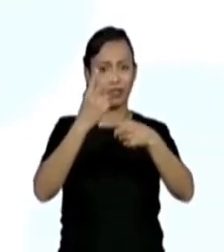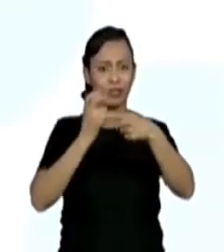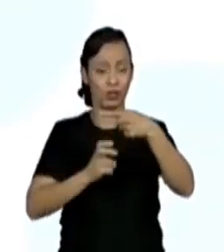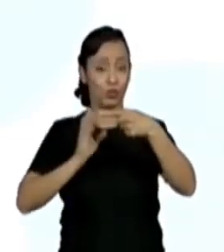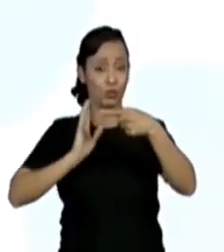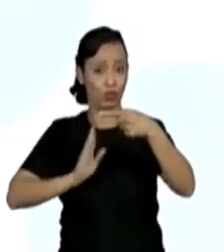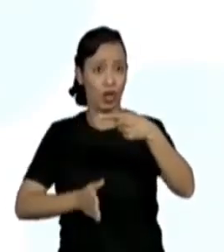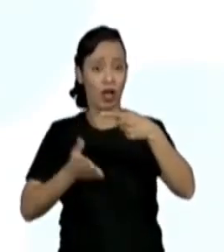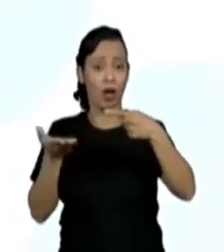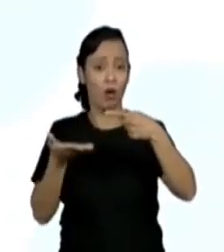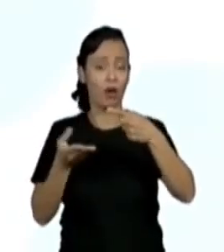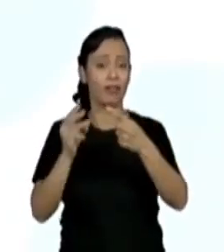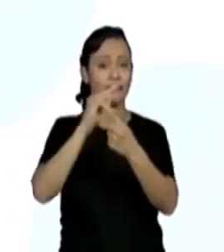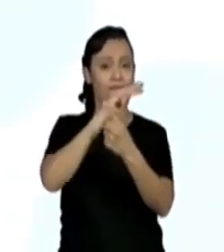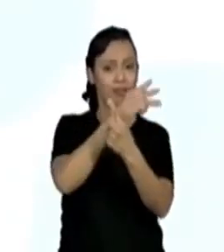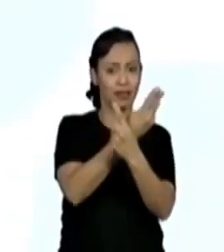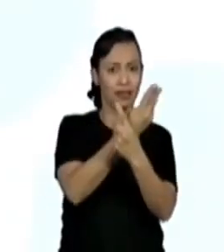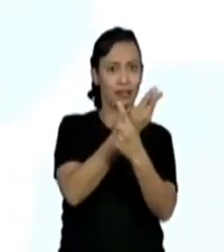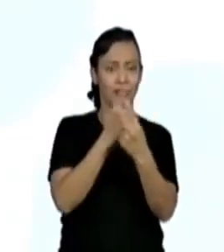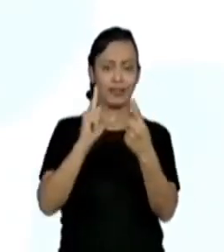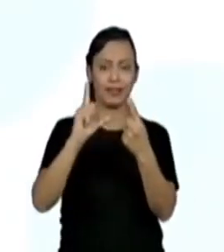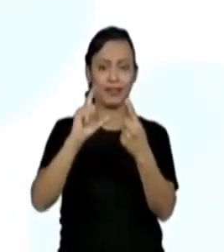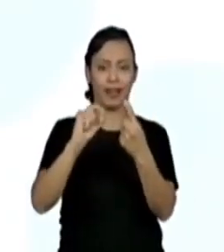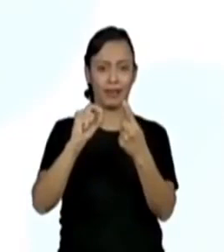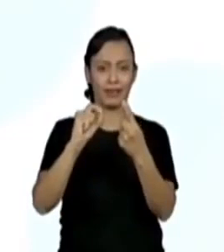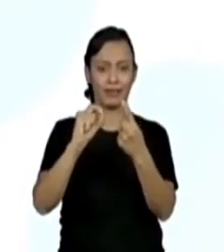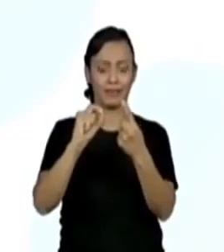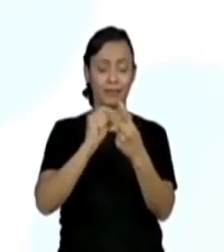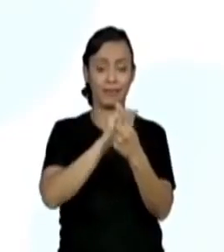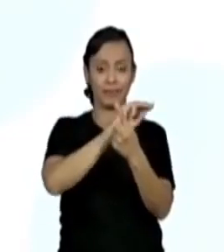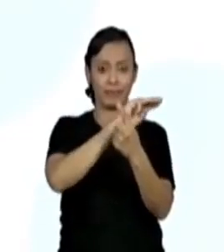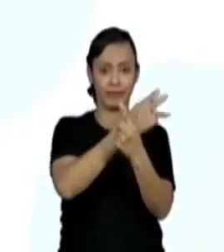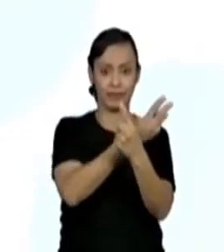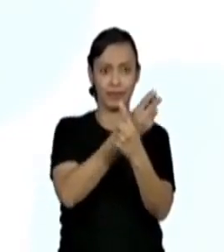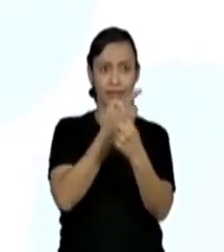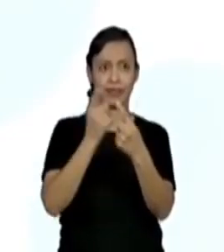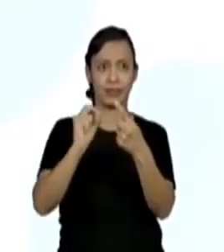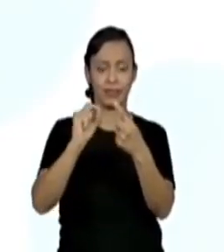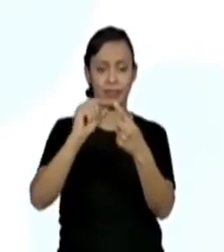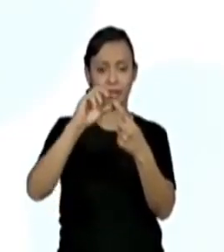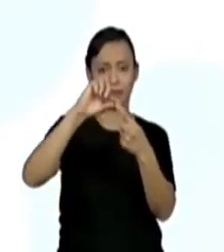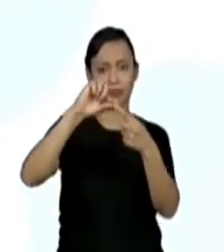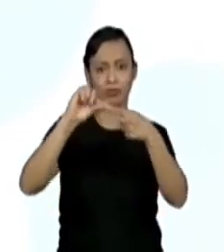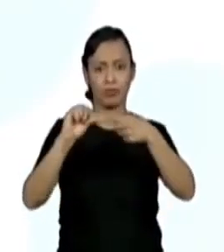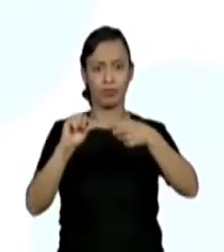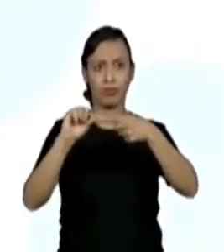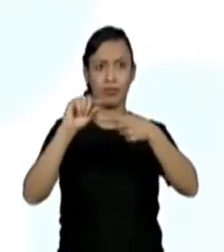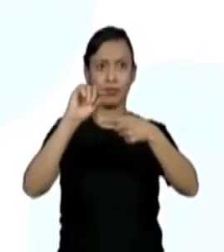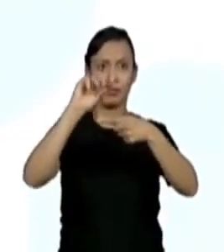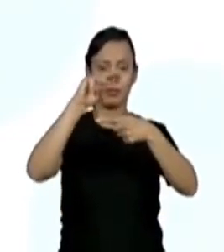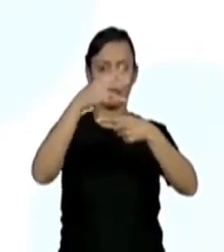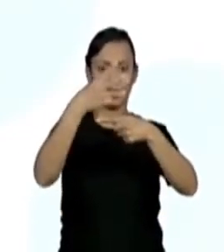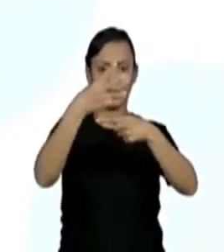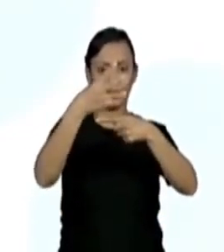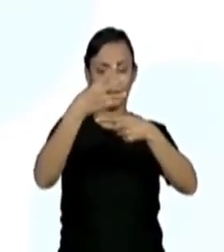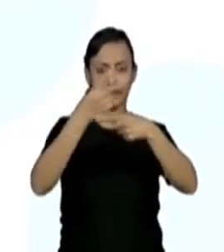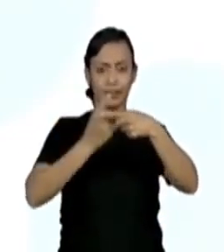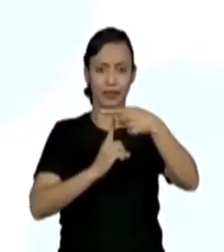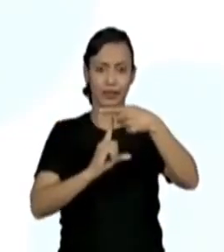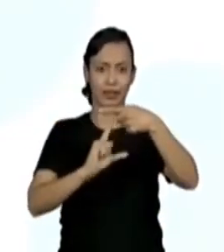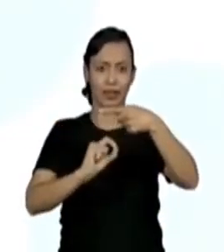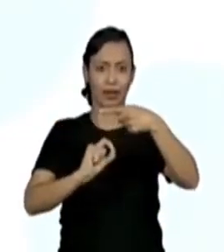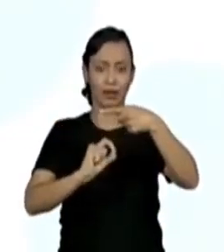mais uma tela em que temos a seguinte fração 31 que podemos escrever também dessa